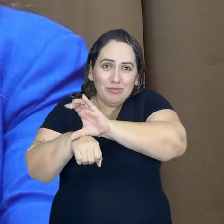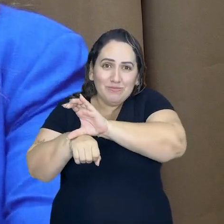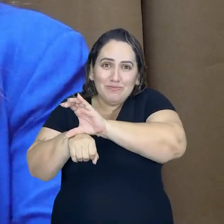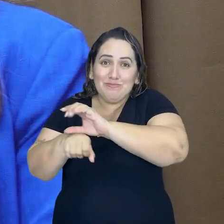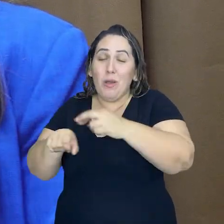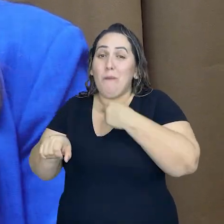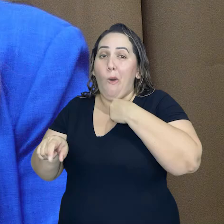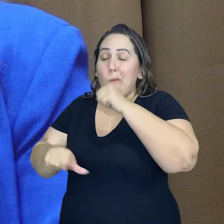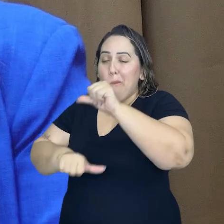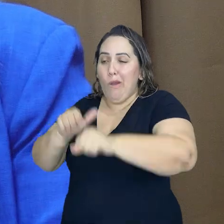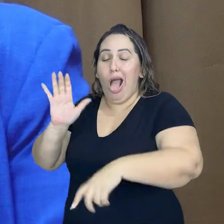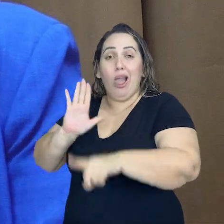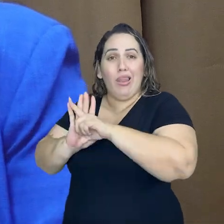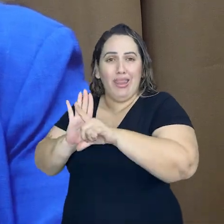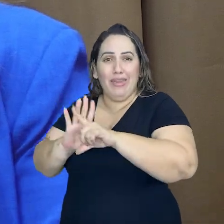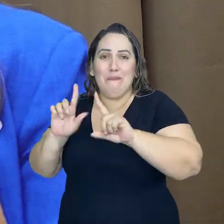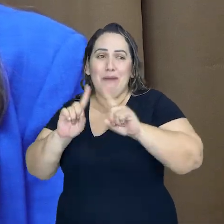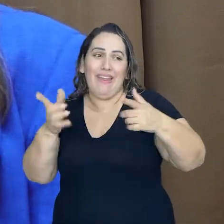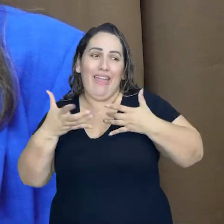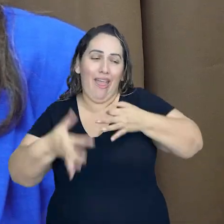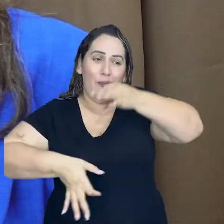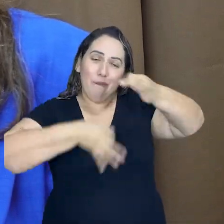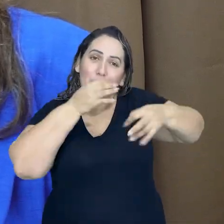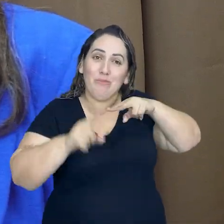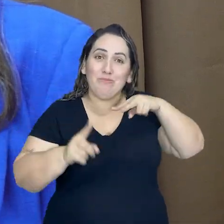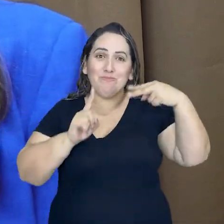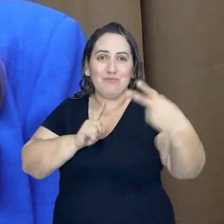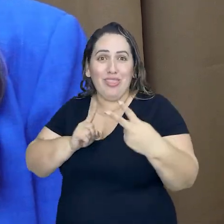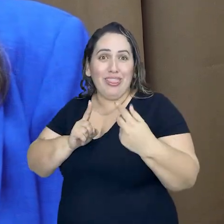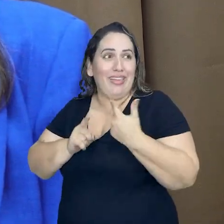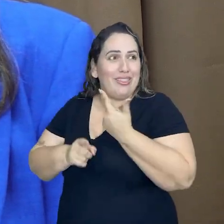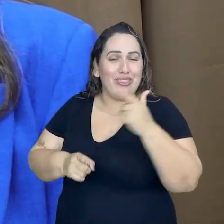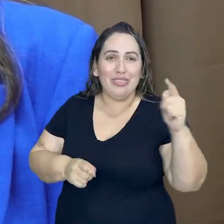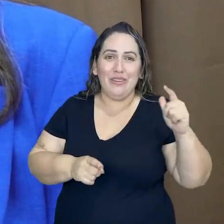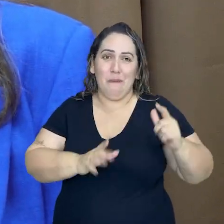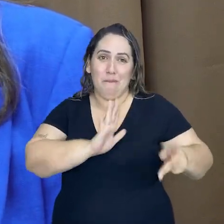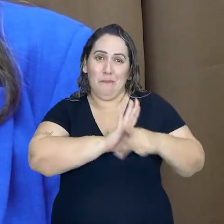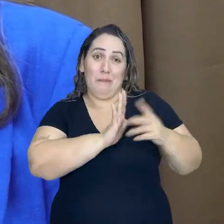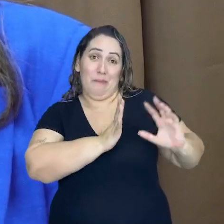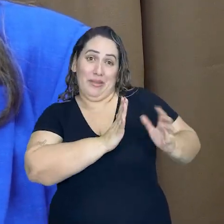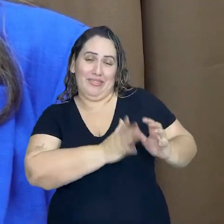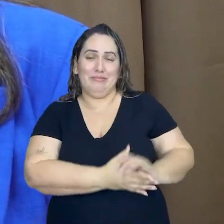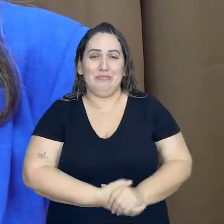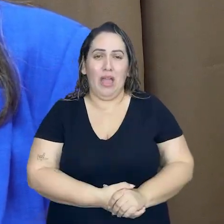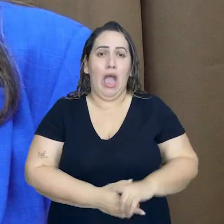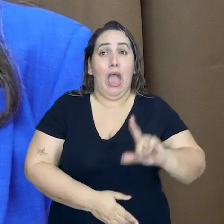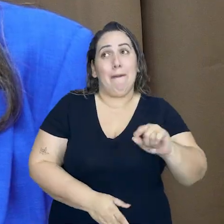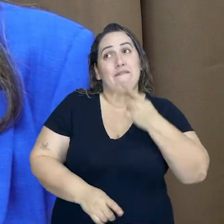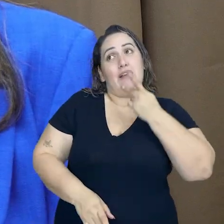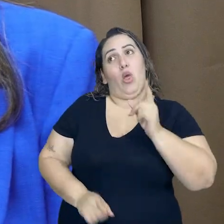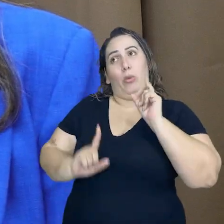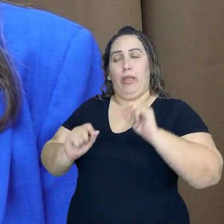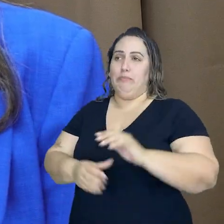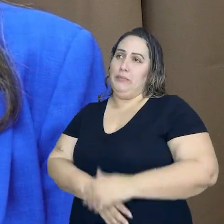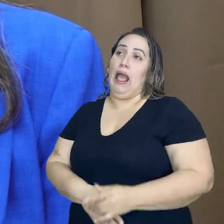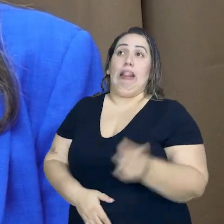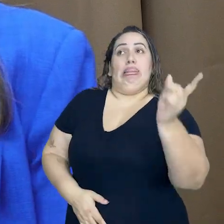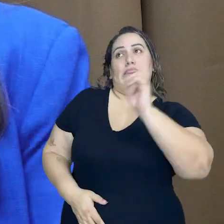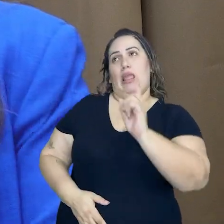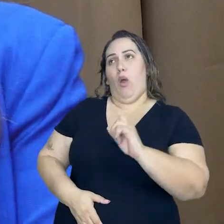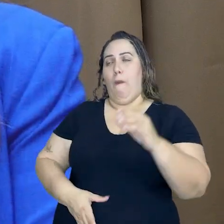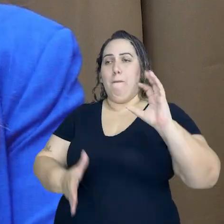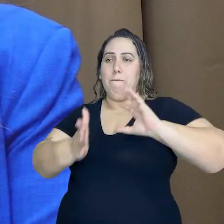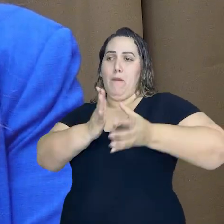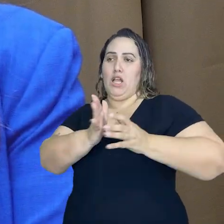nos programas, né? Para tão somente, se não cumprir, e realmente esse dinheiro ser destinado para as